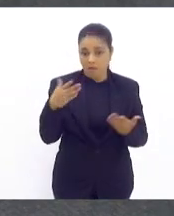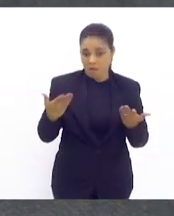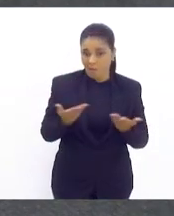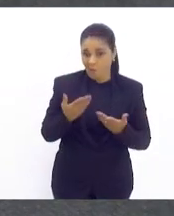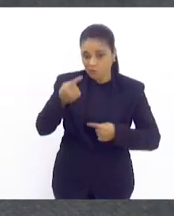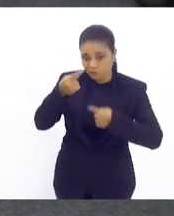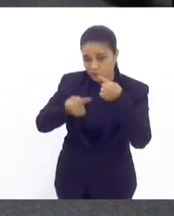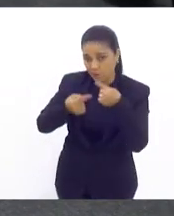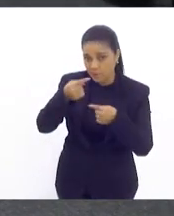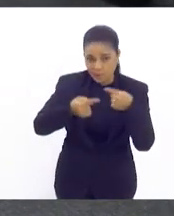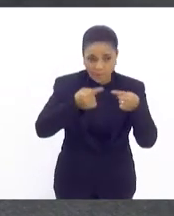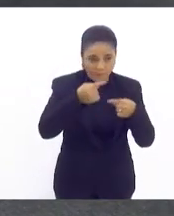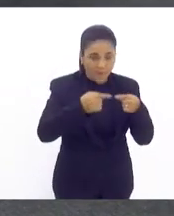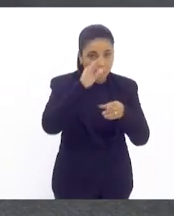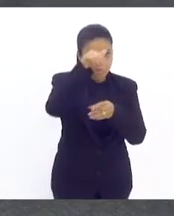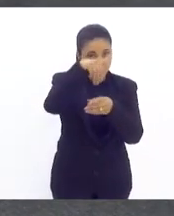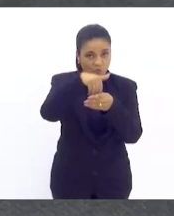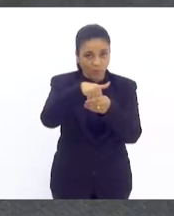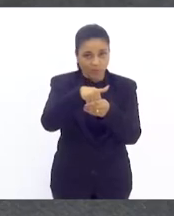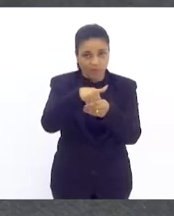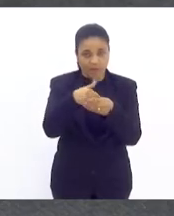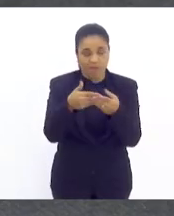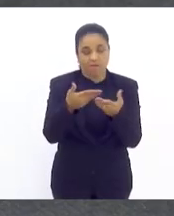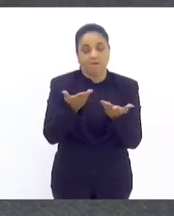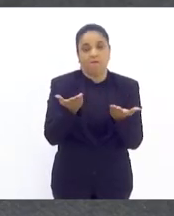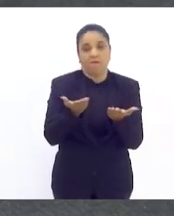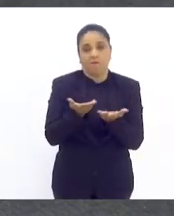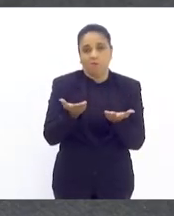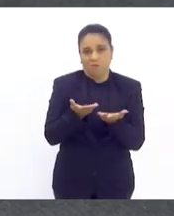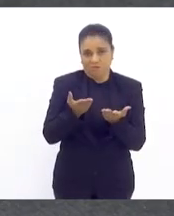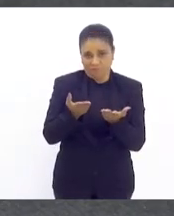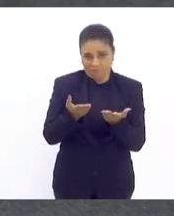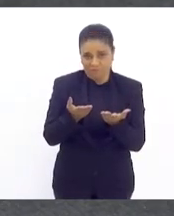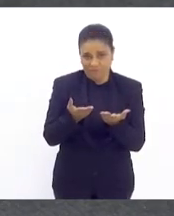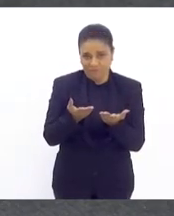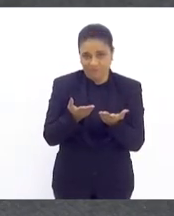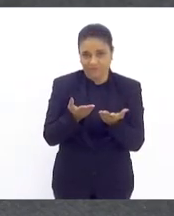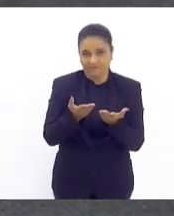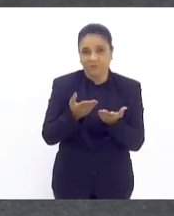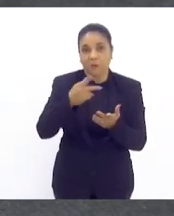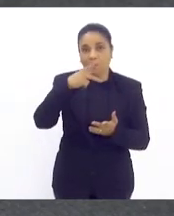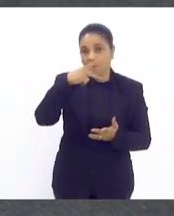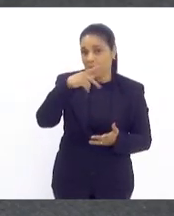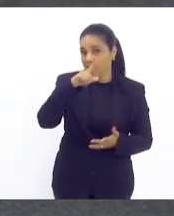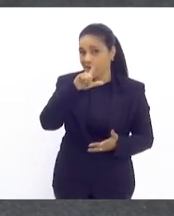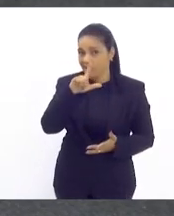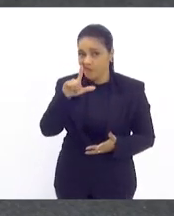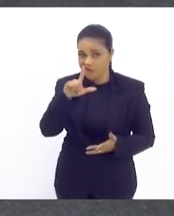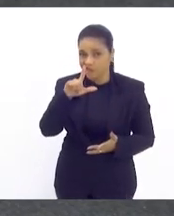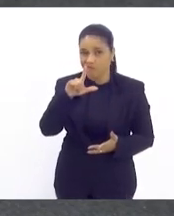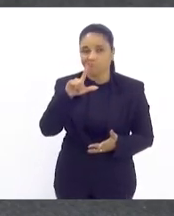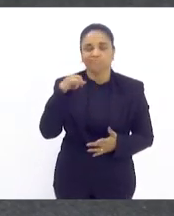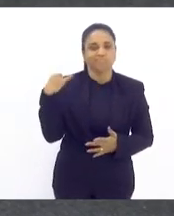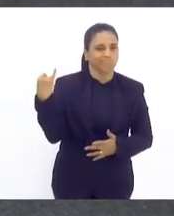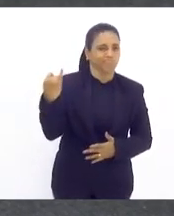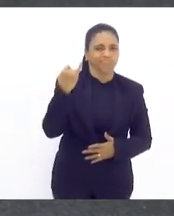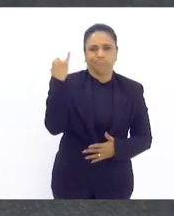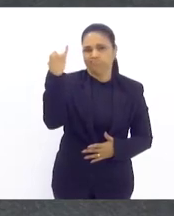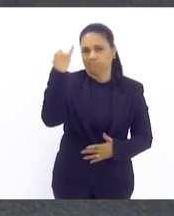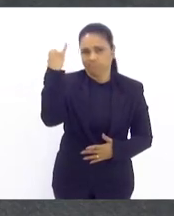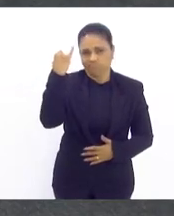debatendo e vai votar na tarde de hoje um PL muito mas muito importante